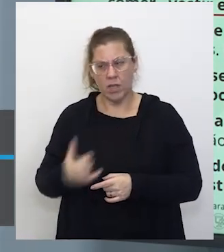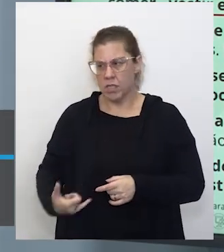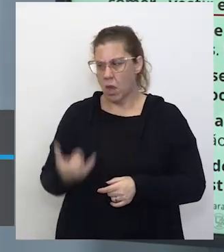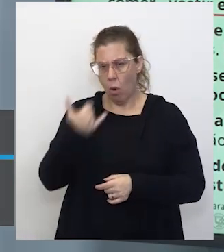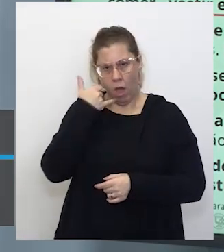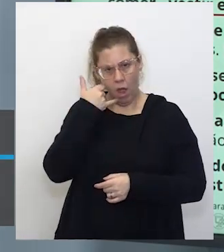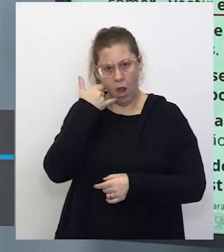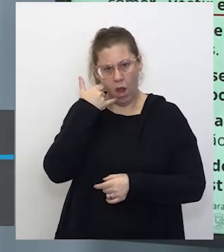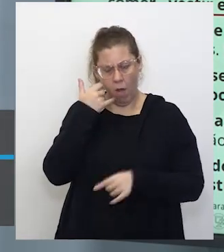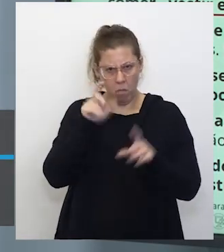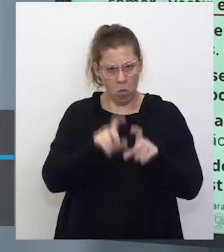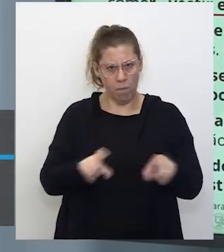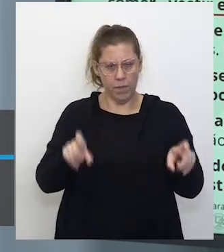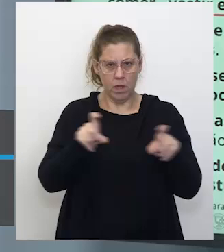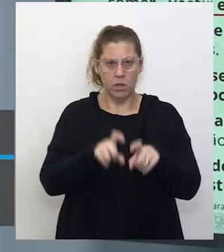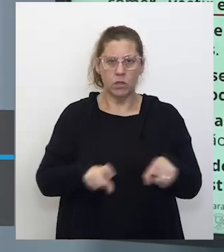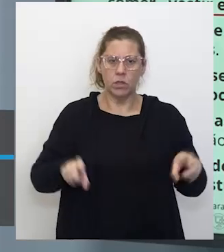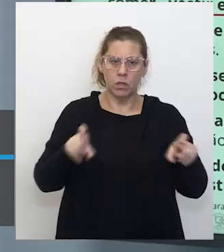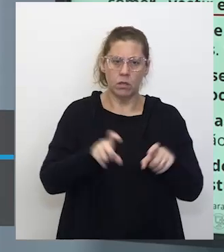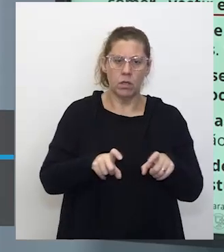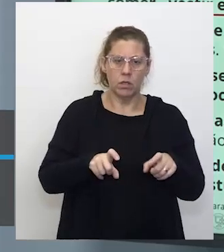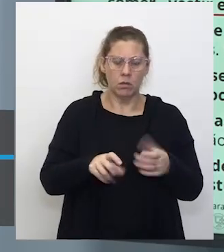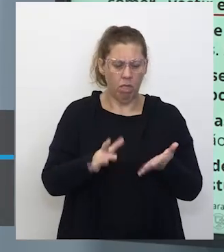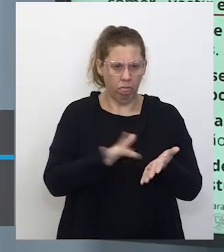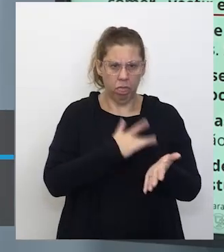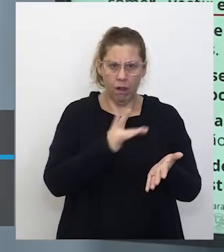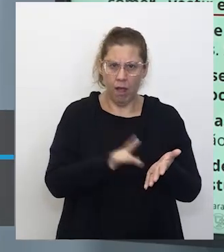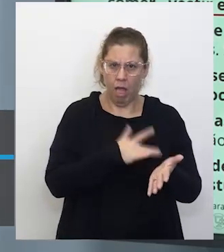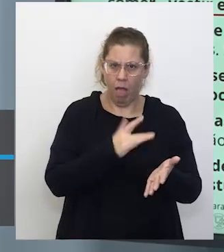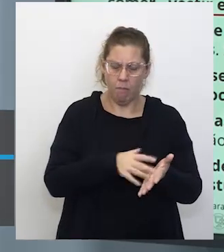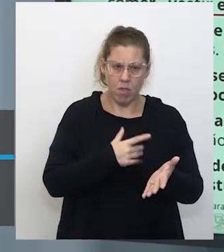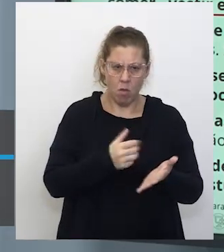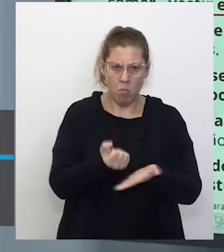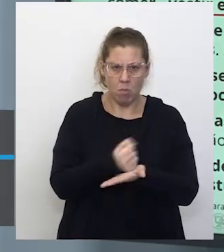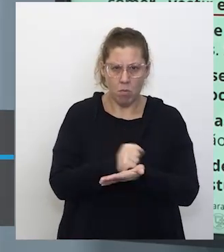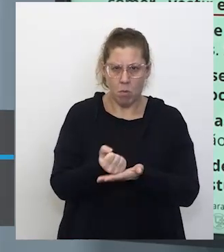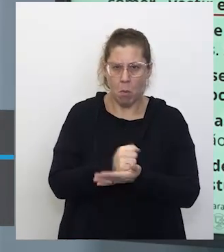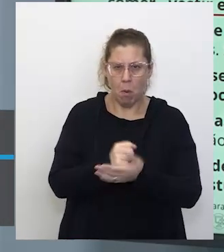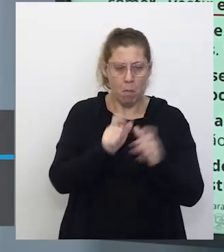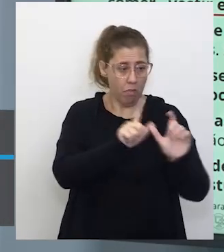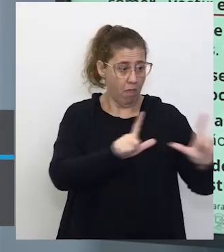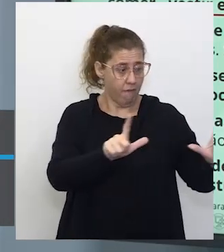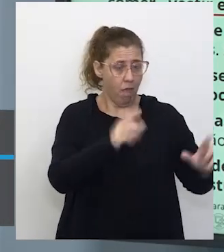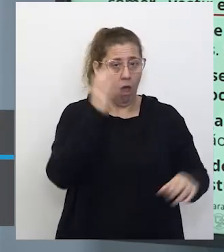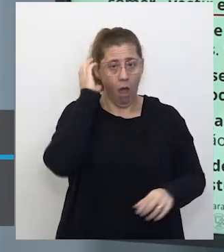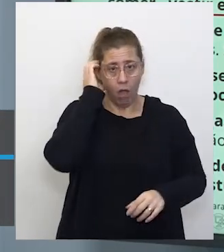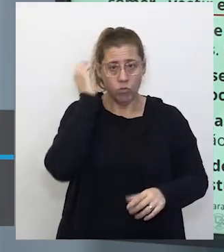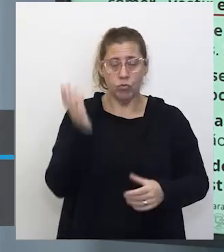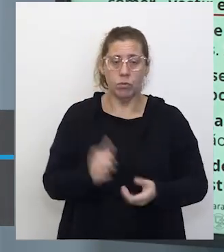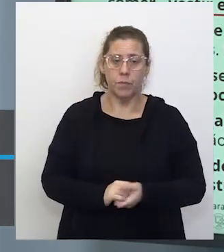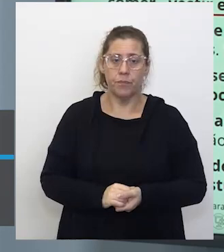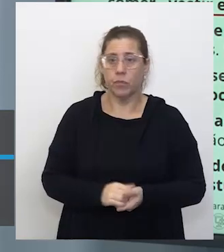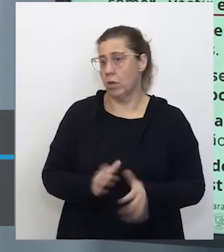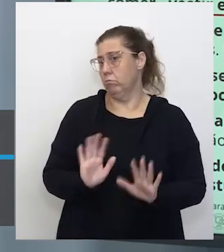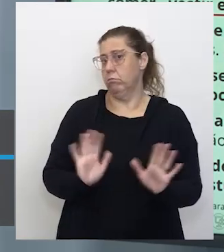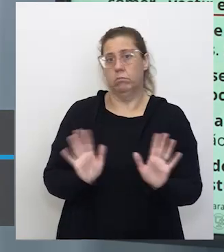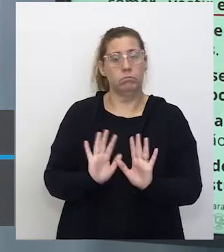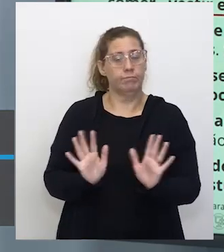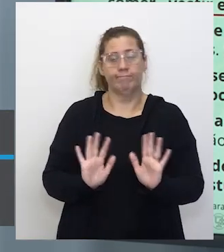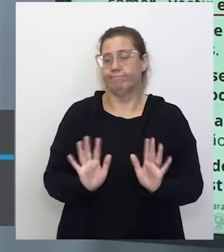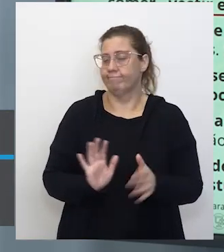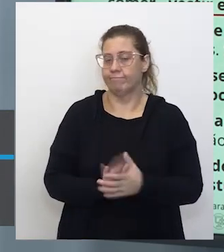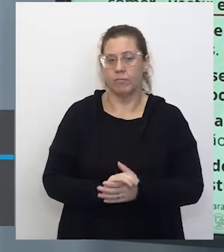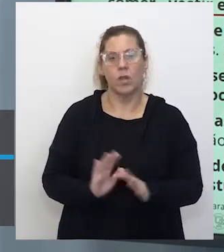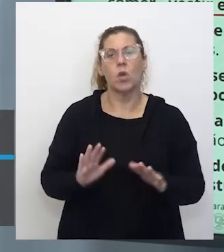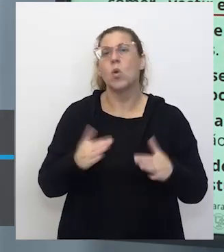celulares, computadores, tablets, videogames, TV, rádio. Né? Nem sempre foi assim.